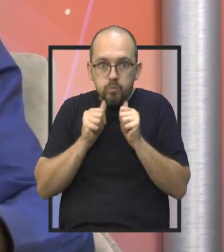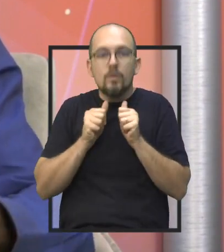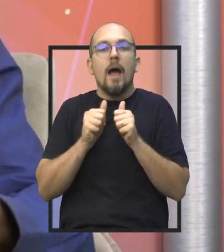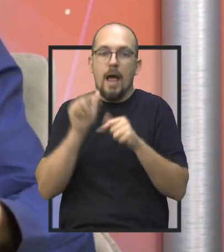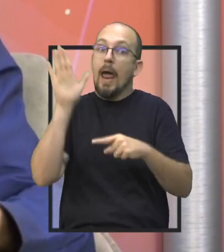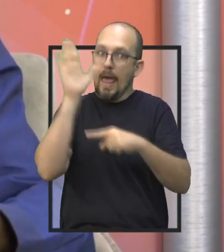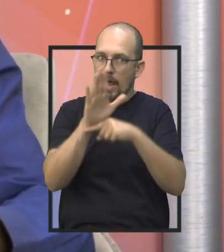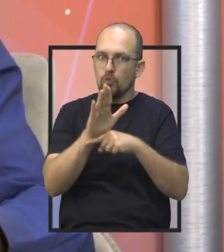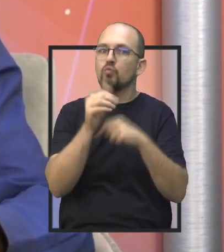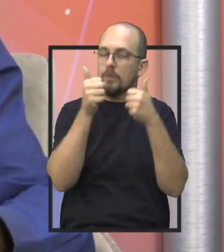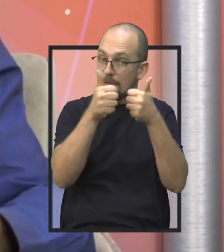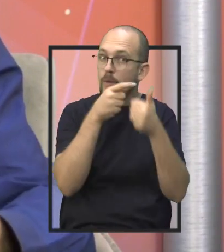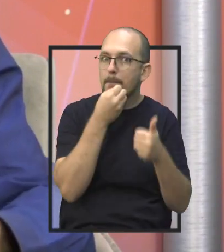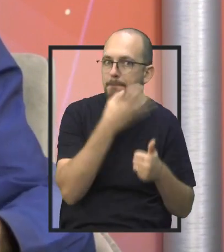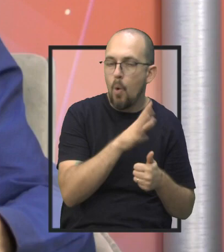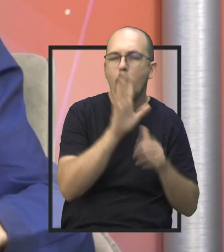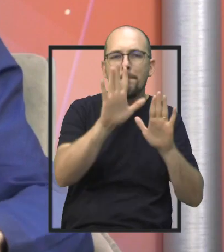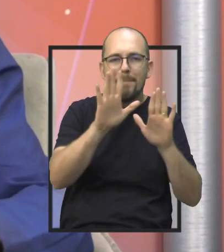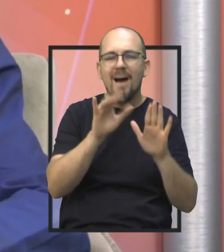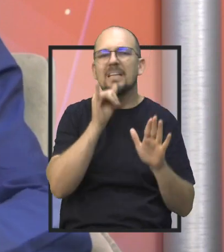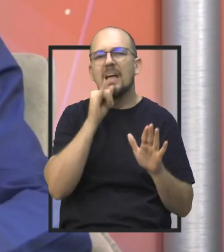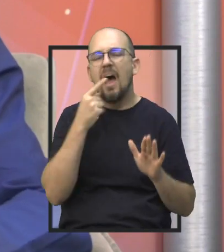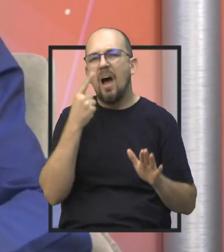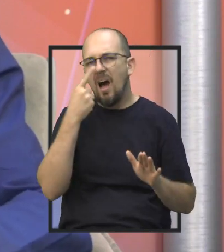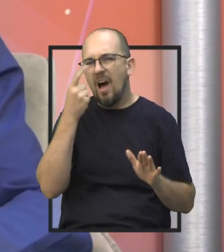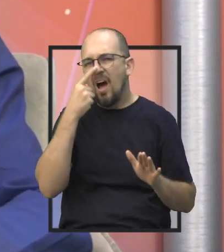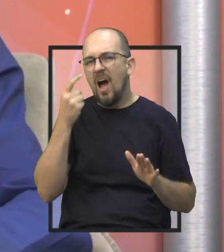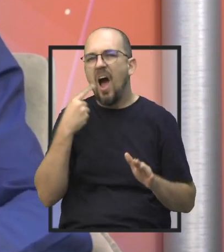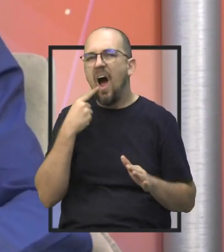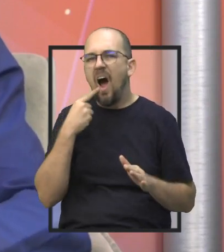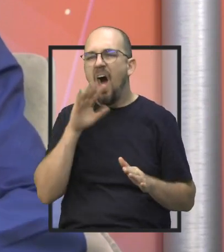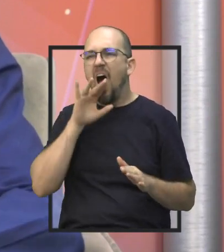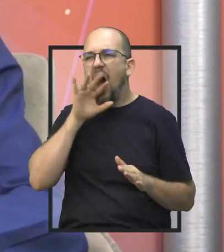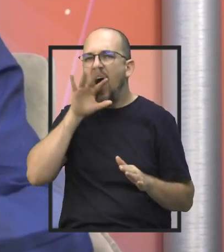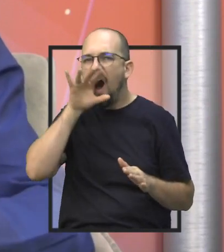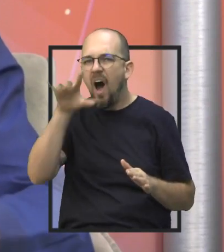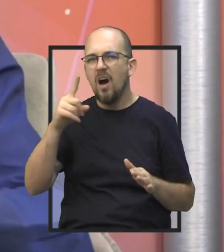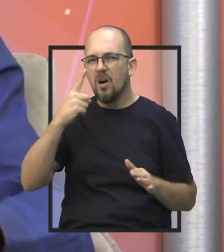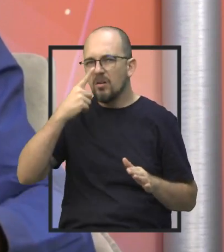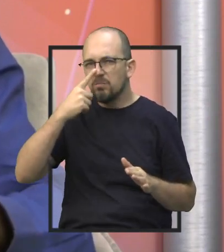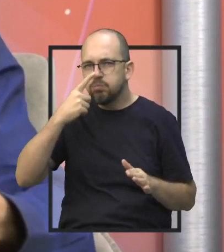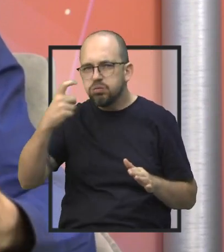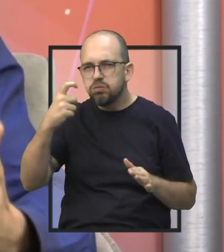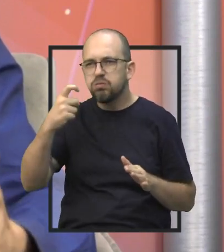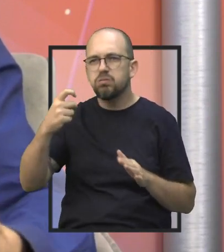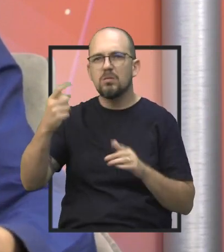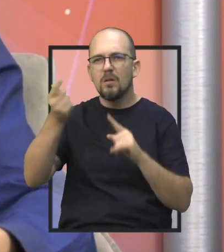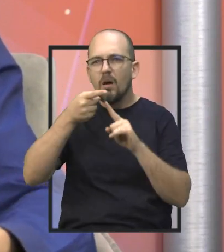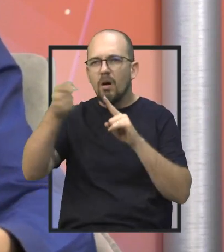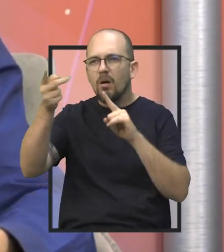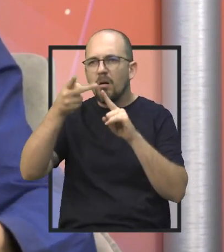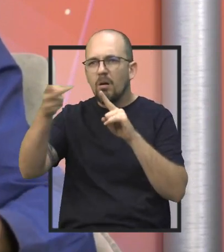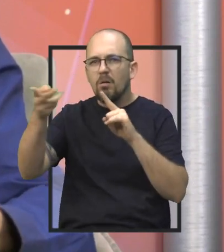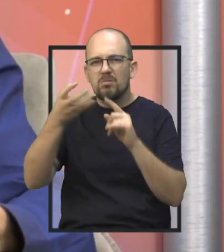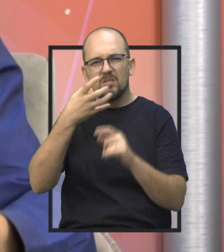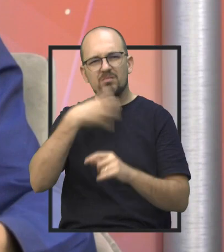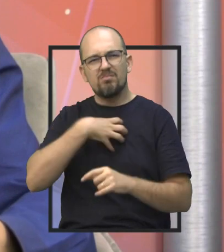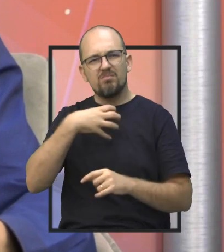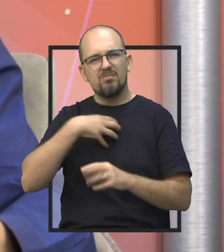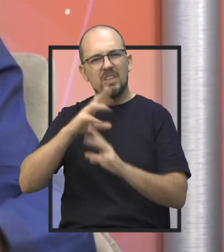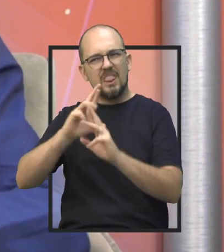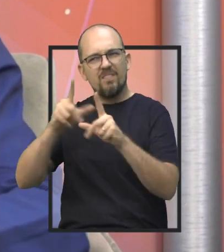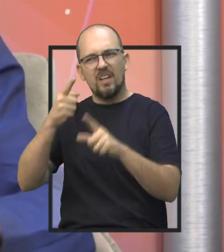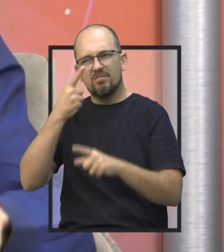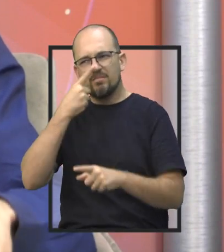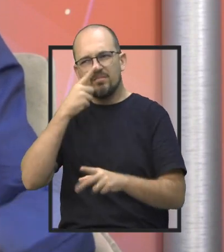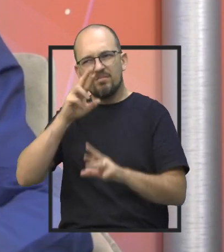que não melhora, está um cheiro diferente, isso pode ser um sinal de câncer. Mas o fato de apresentar um álcool